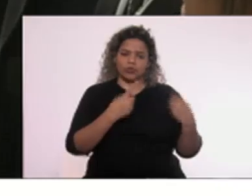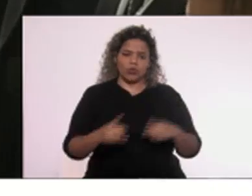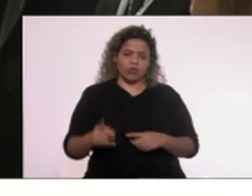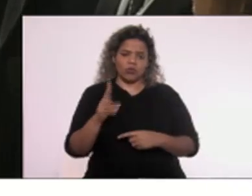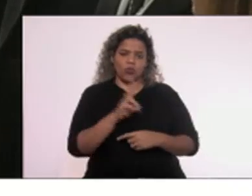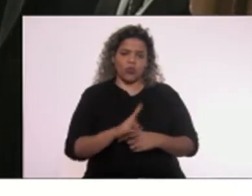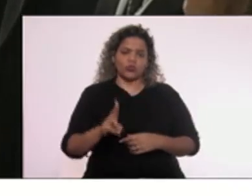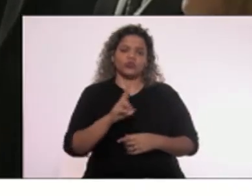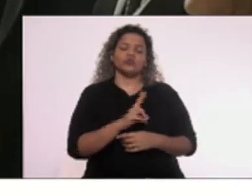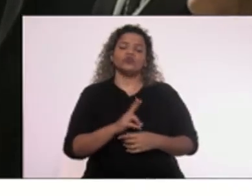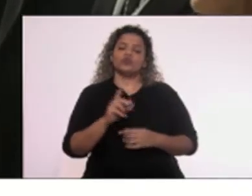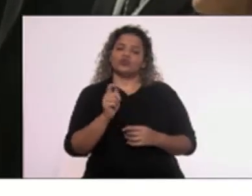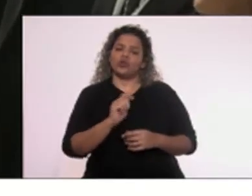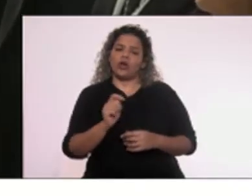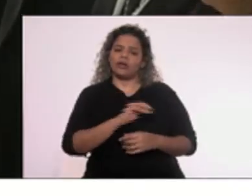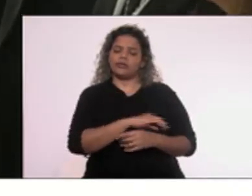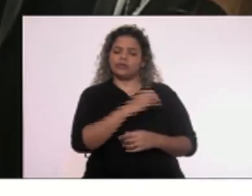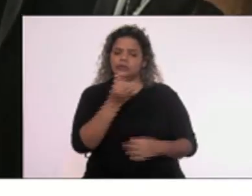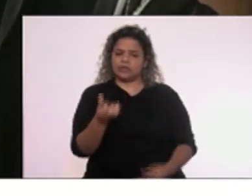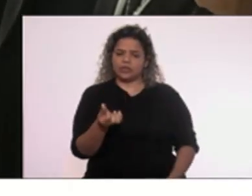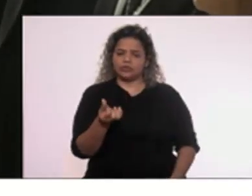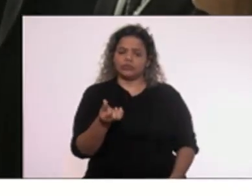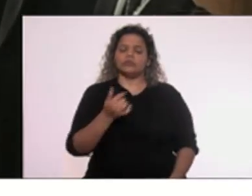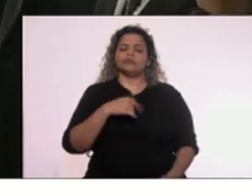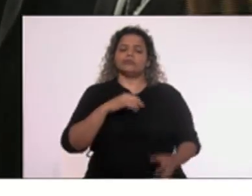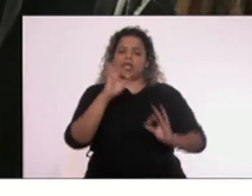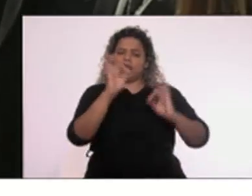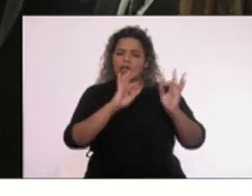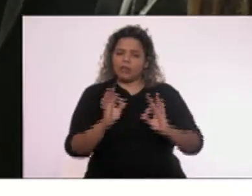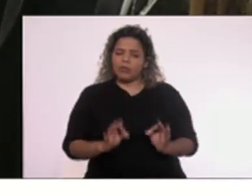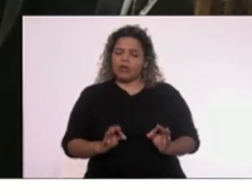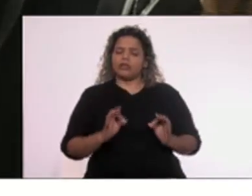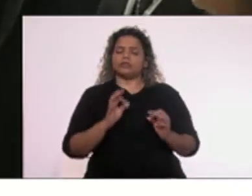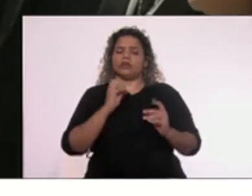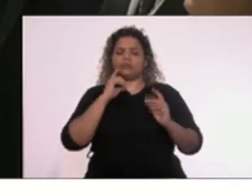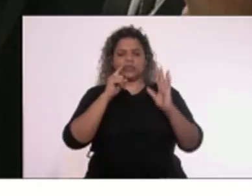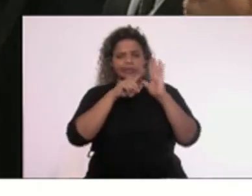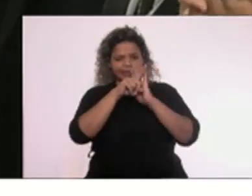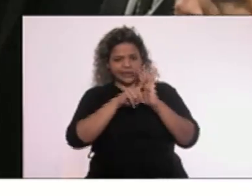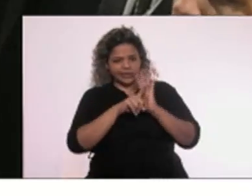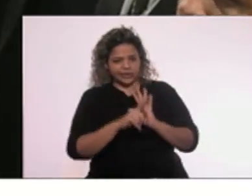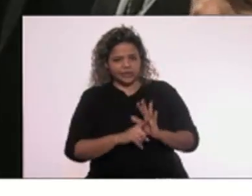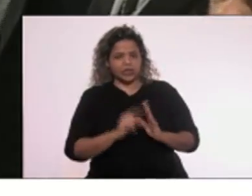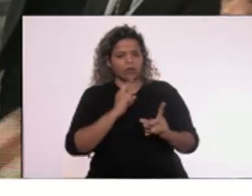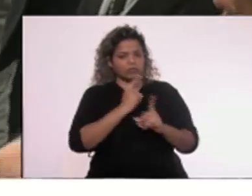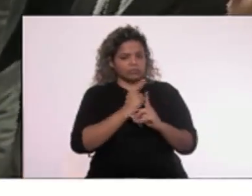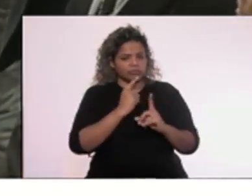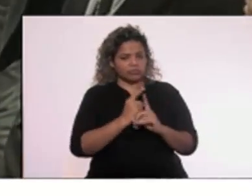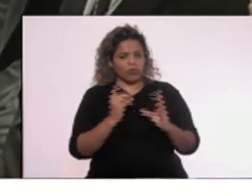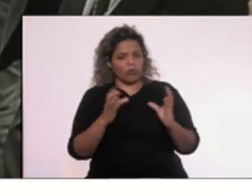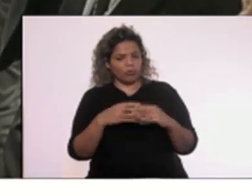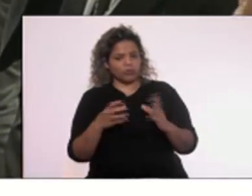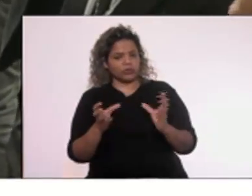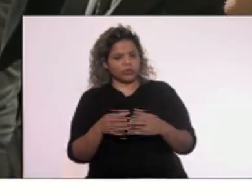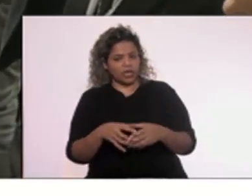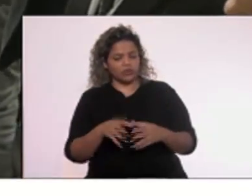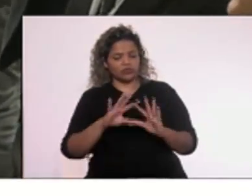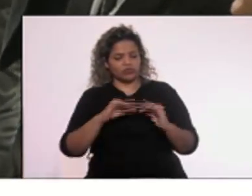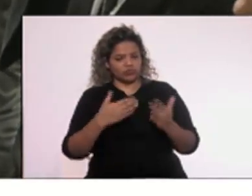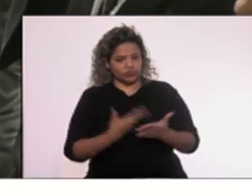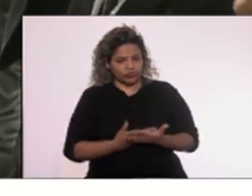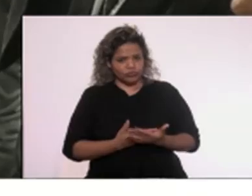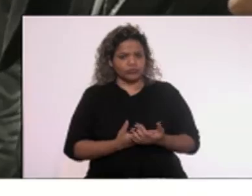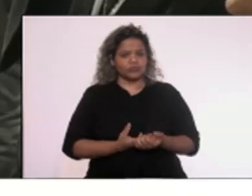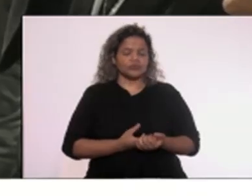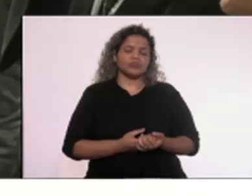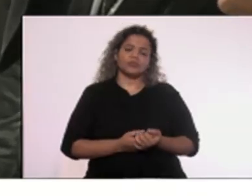ao uso de drogas. 6. Elaboração de diagnóstico dos integrantes da comunidade escolar,